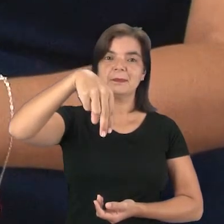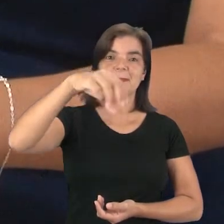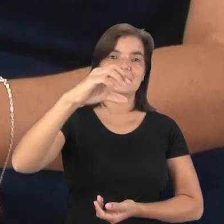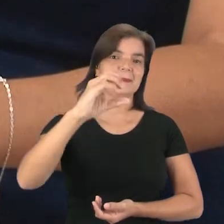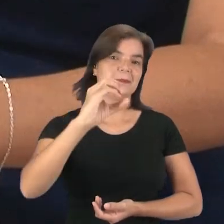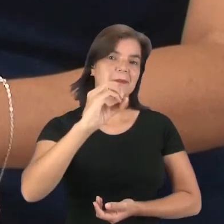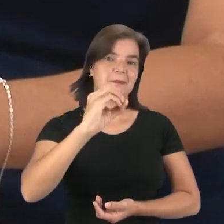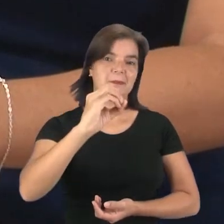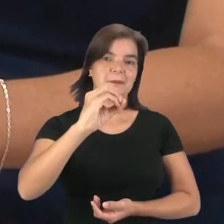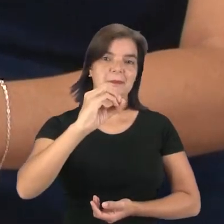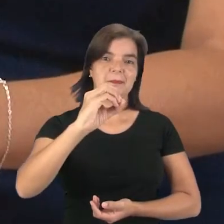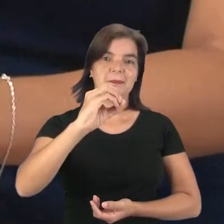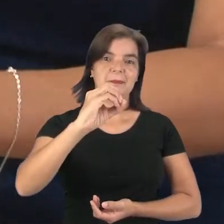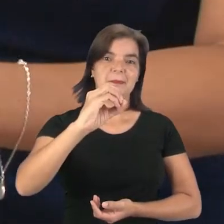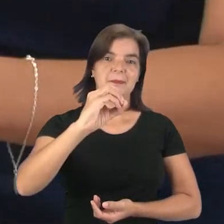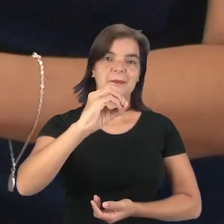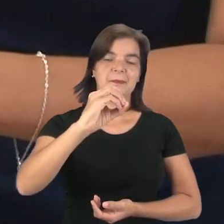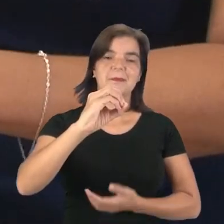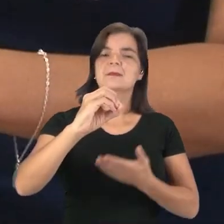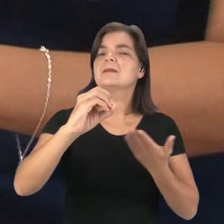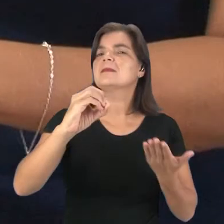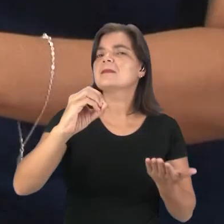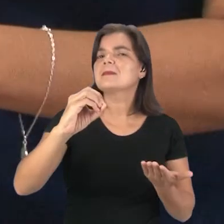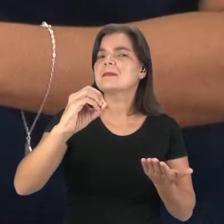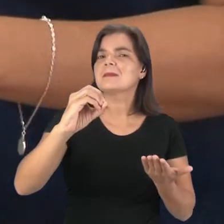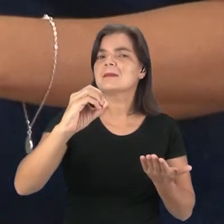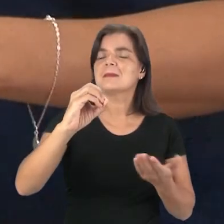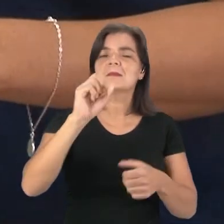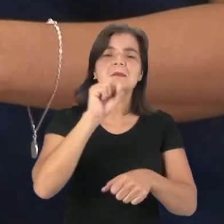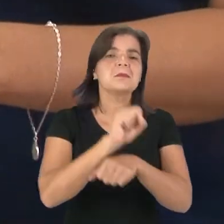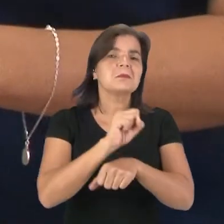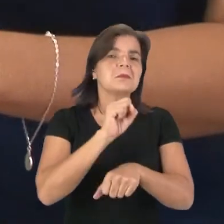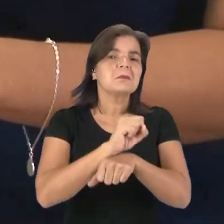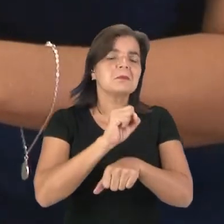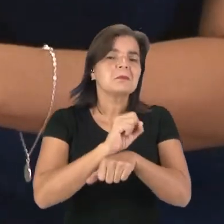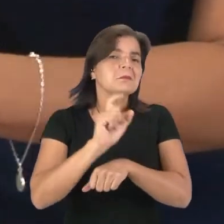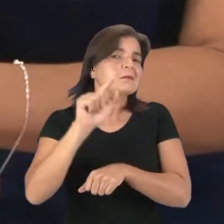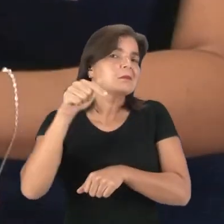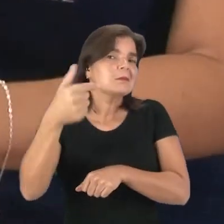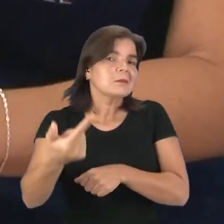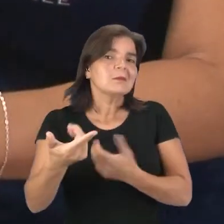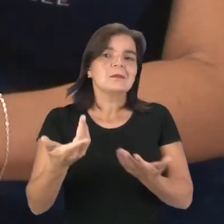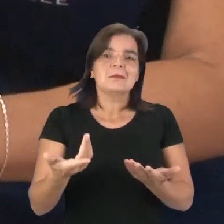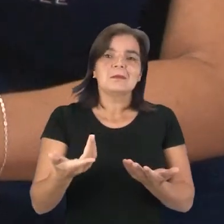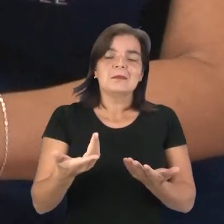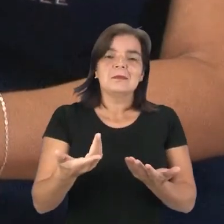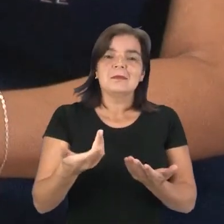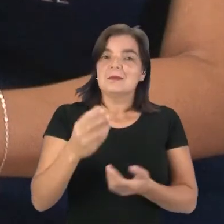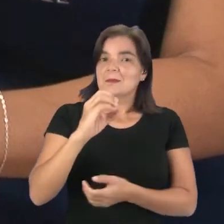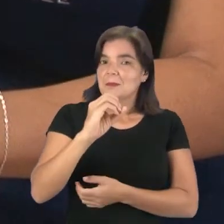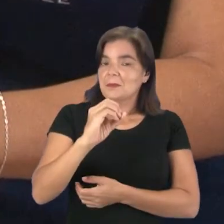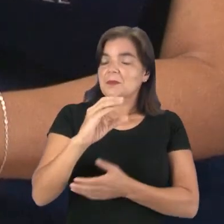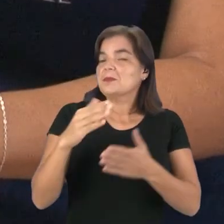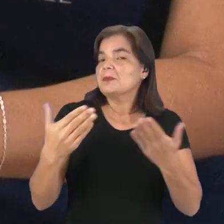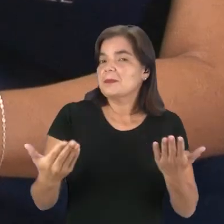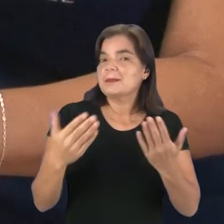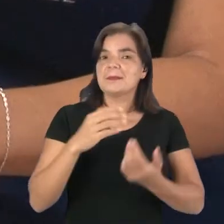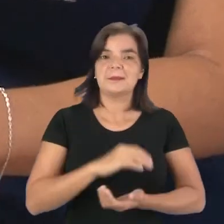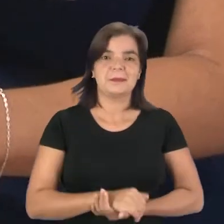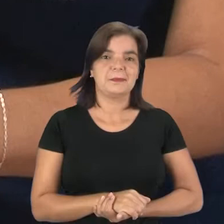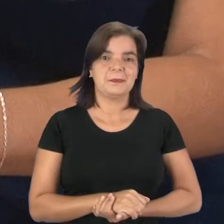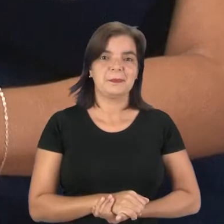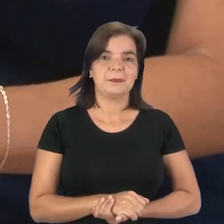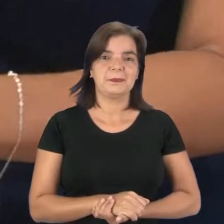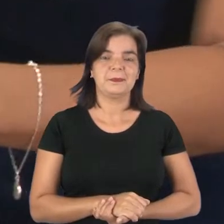me.no e agora Joaninha parou bem em cima da próxima letra depois da letra homem com a